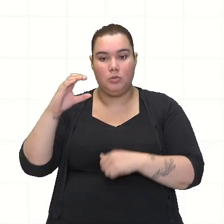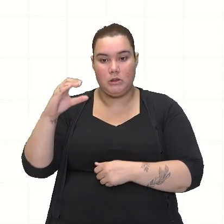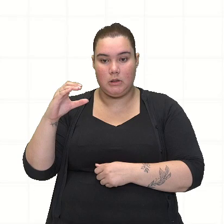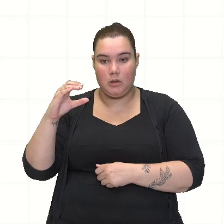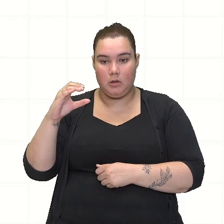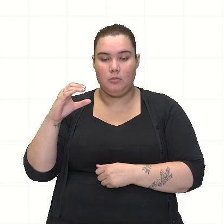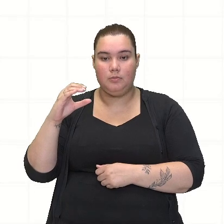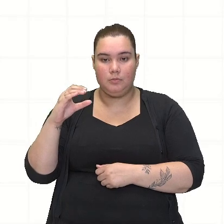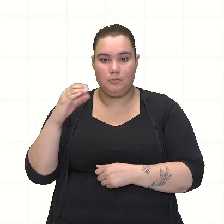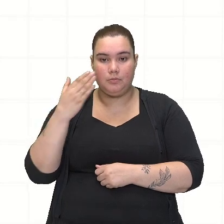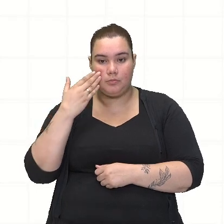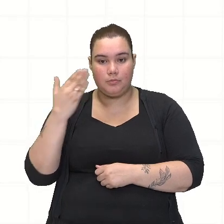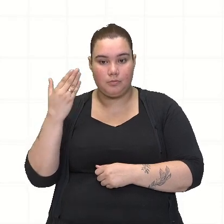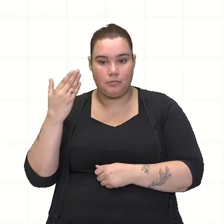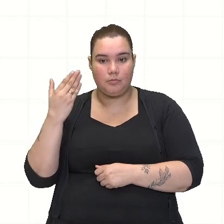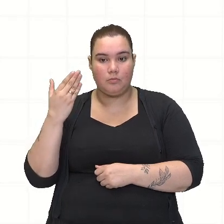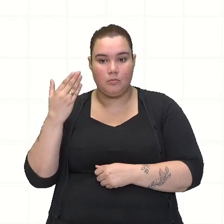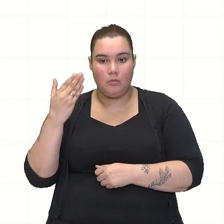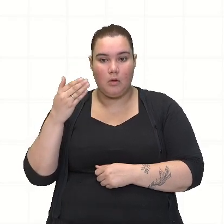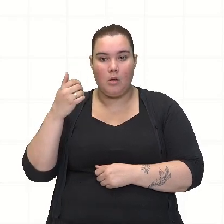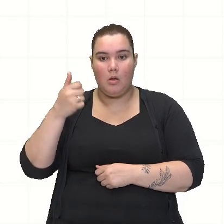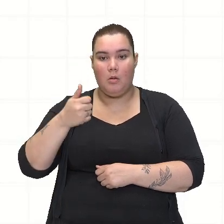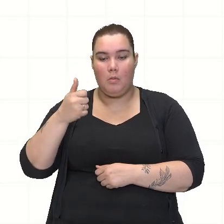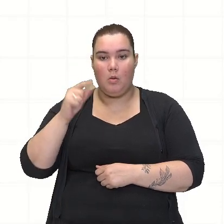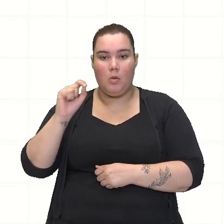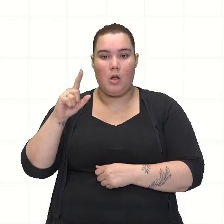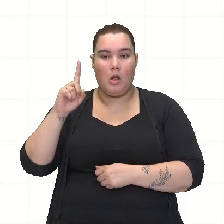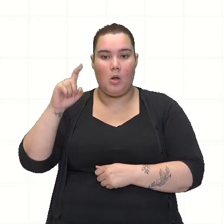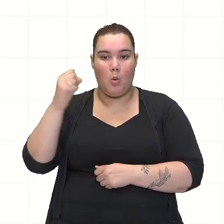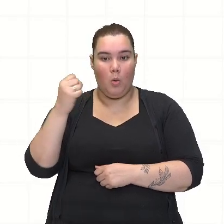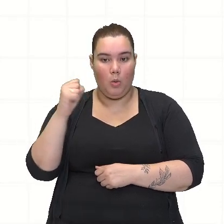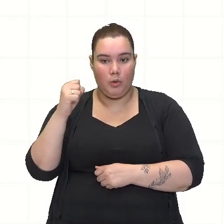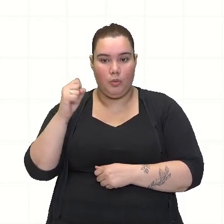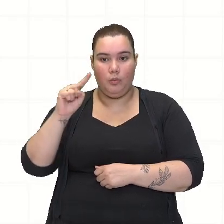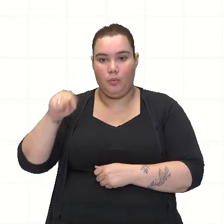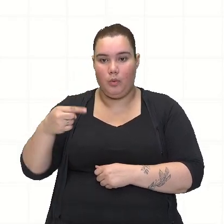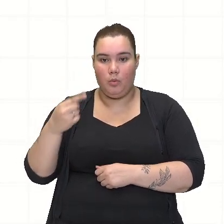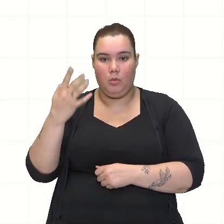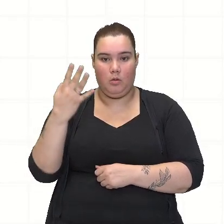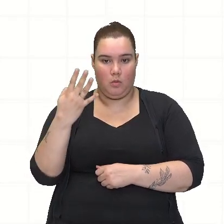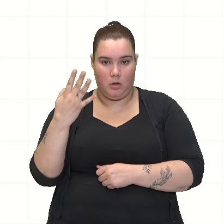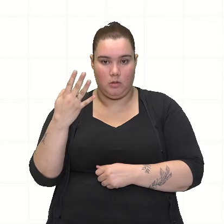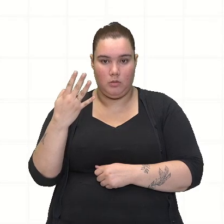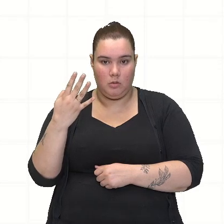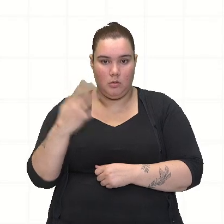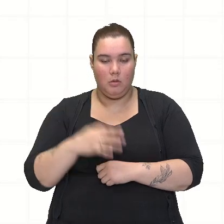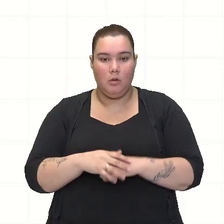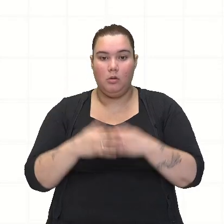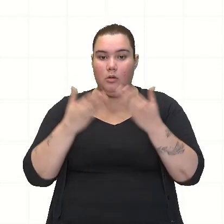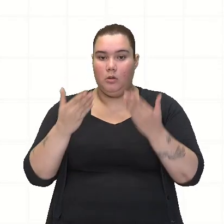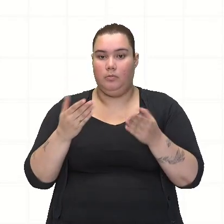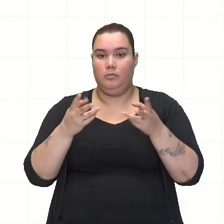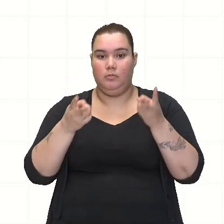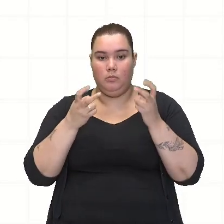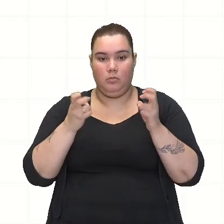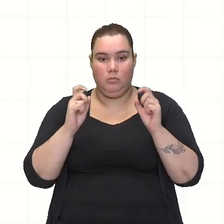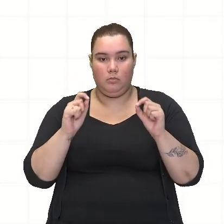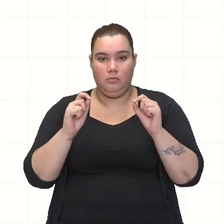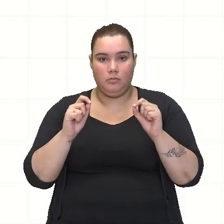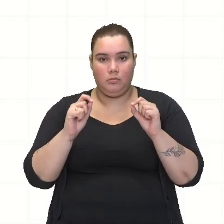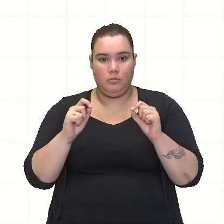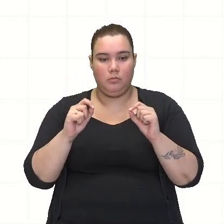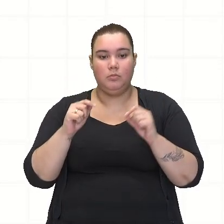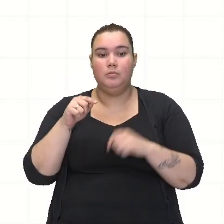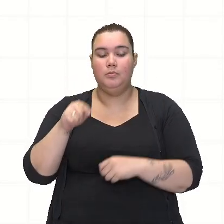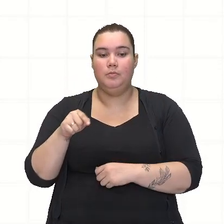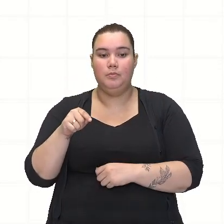ó, ficou primeiro de X, 8 e 4. Então, veja bem,